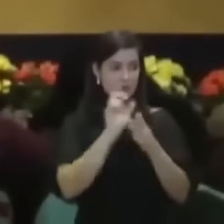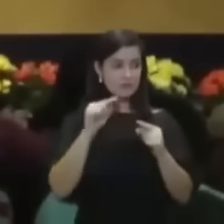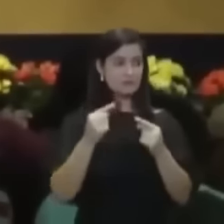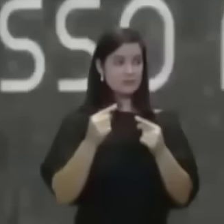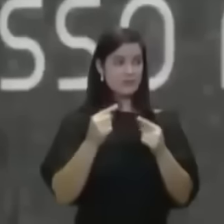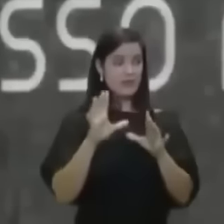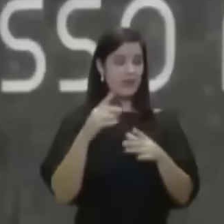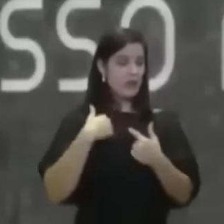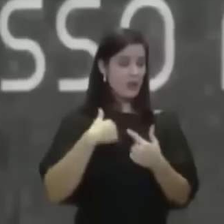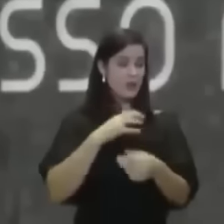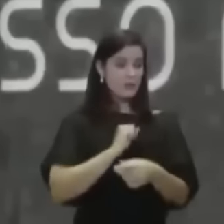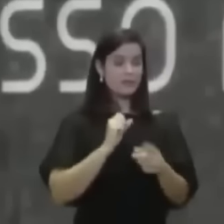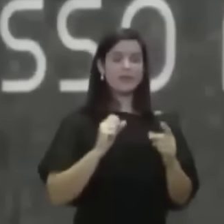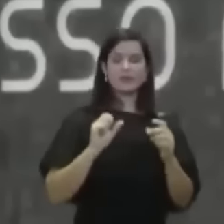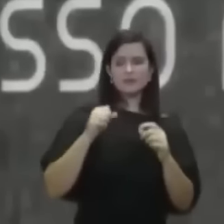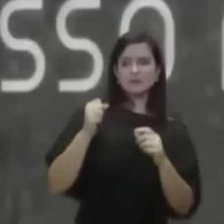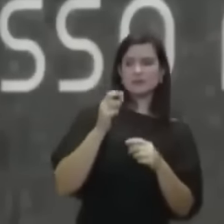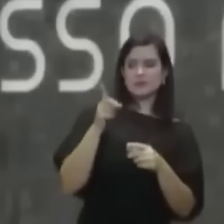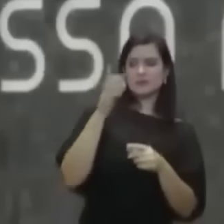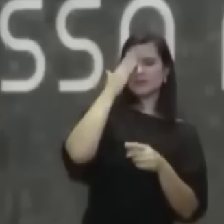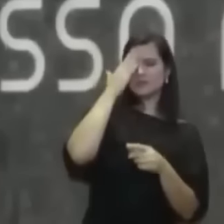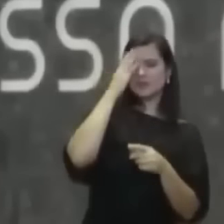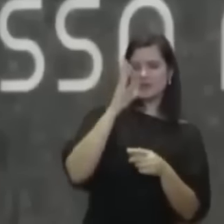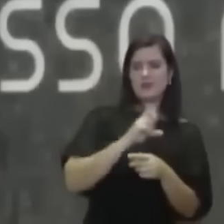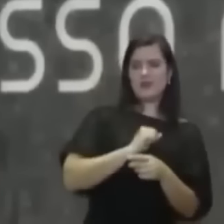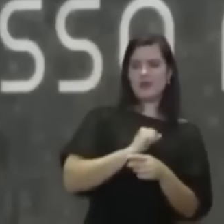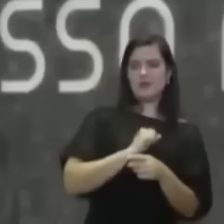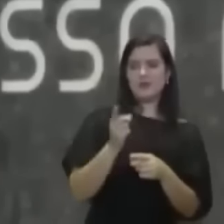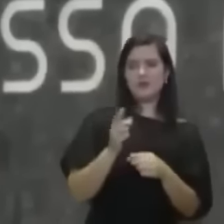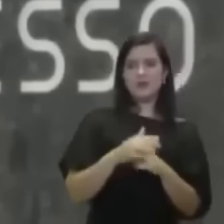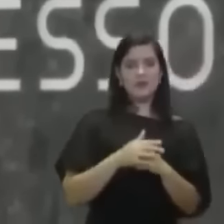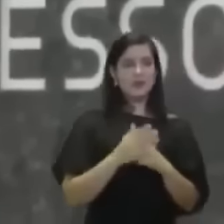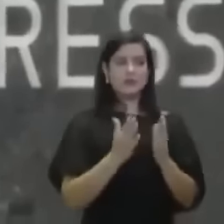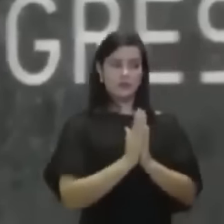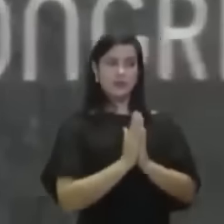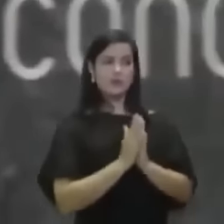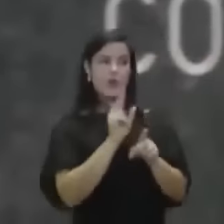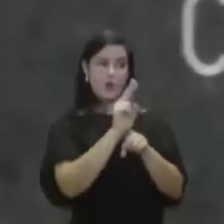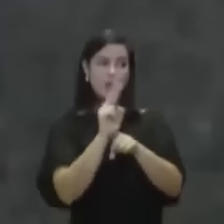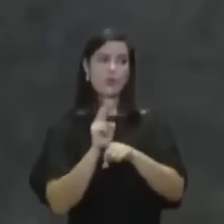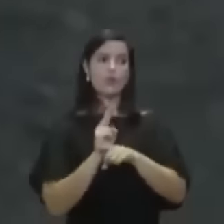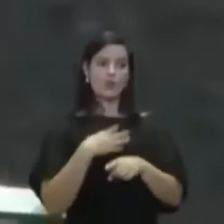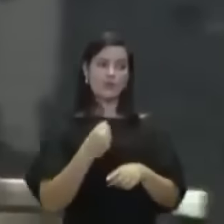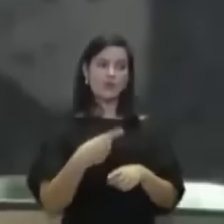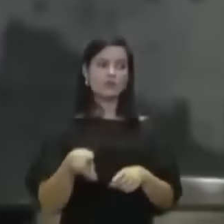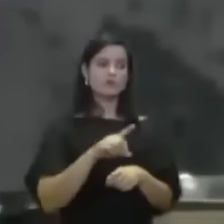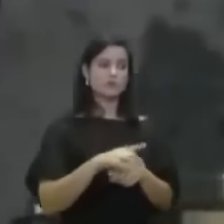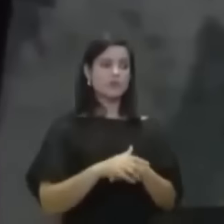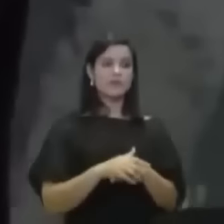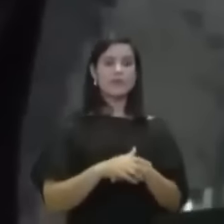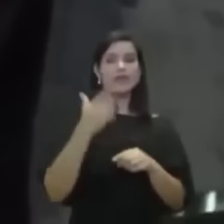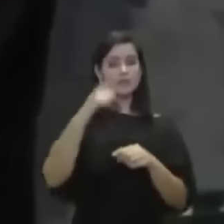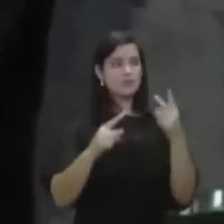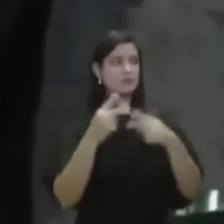Pedro responde: sim, Senhor, tu sabes que eu te amo, então apascenta os meus cordeiros. Aí Jesus pergunta a segunda vez: Simão, filho de João, tu me amas? Agora não